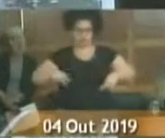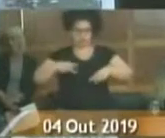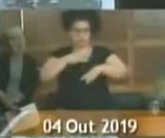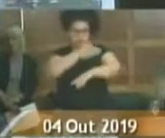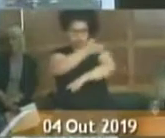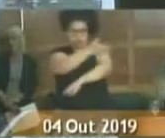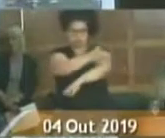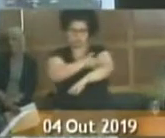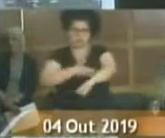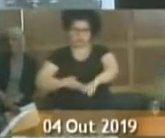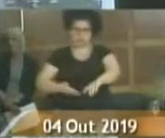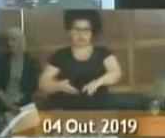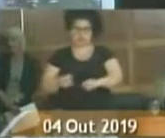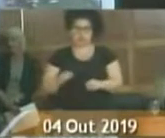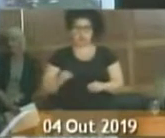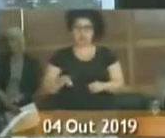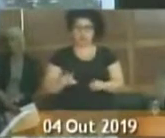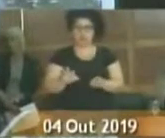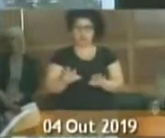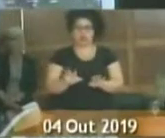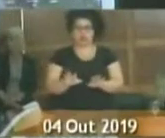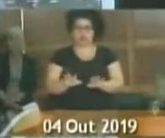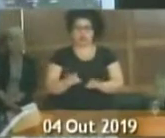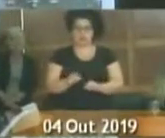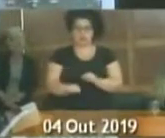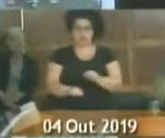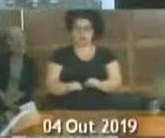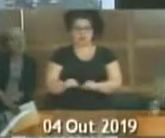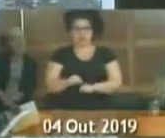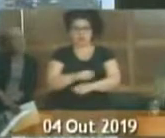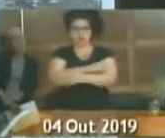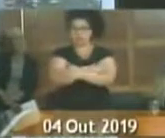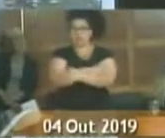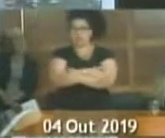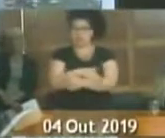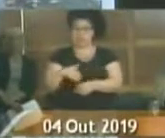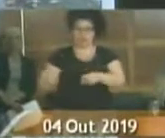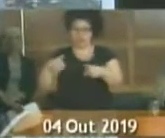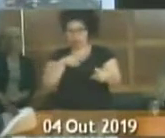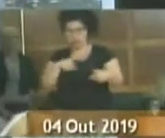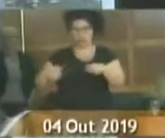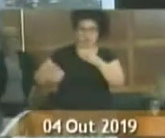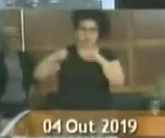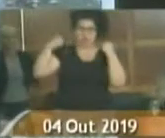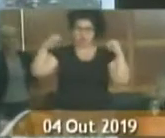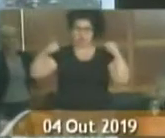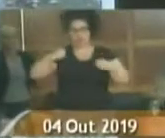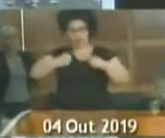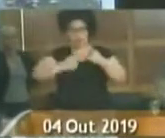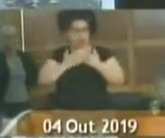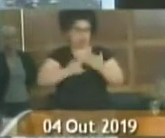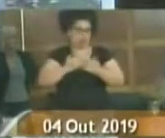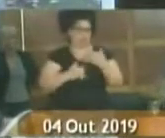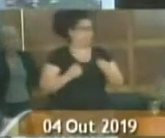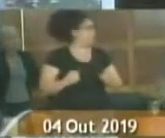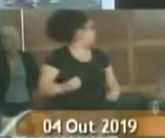Então, ela é uma cachorrinha que só tem as perninhas da frente. E anda muito bem. Ali na foto de cima, eu sei que está